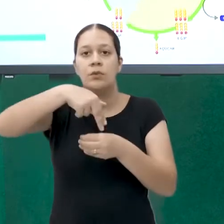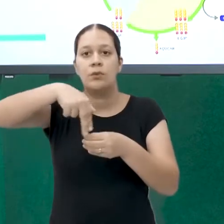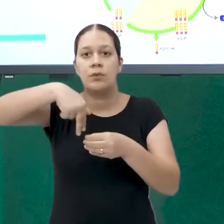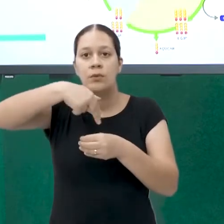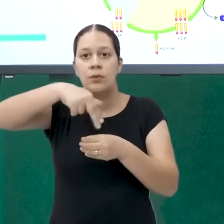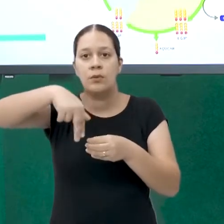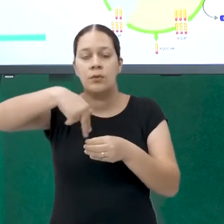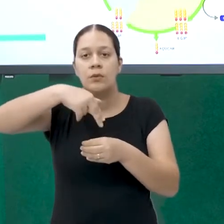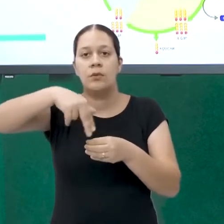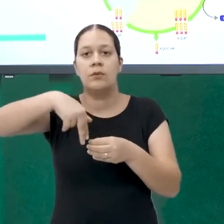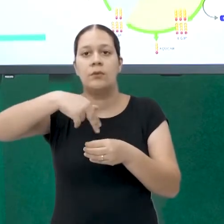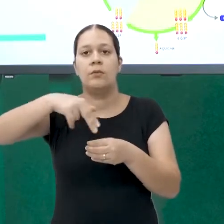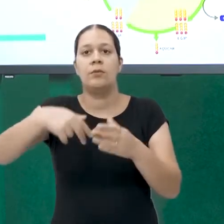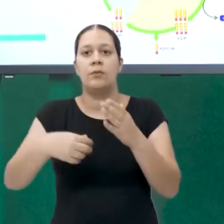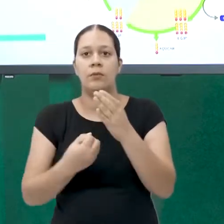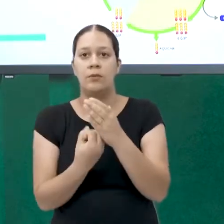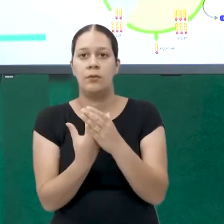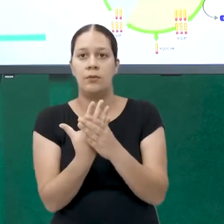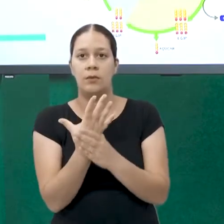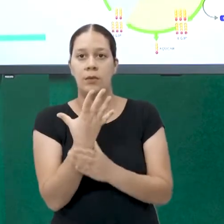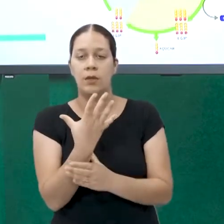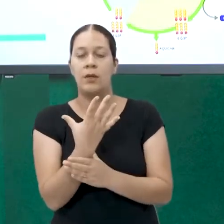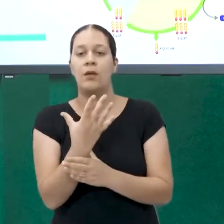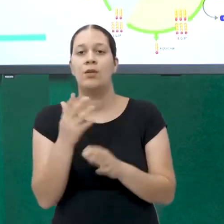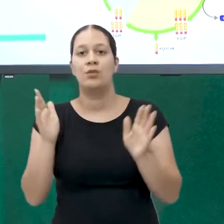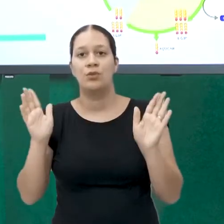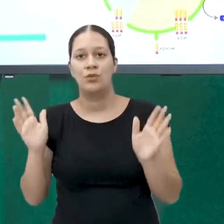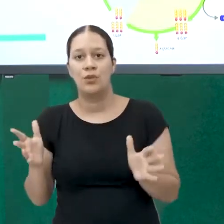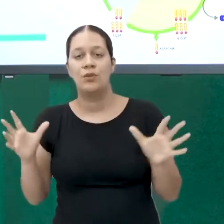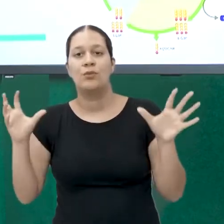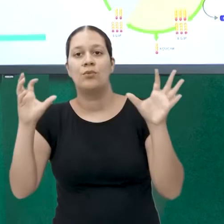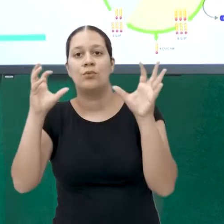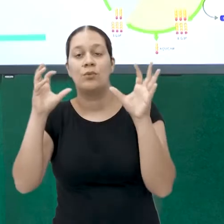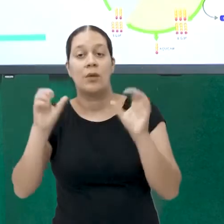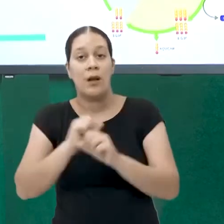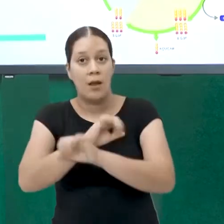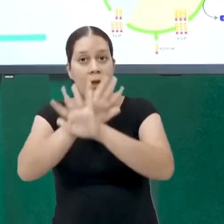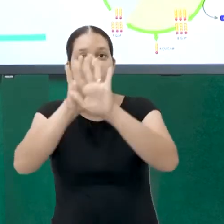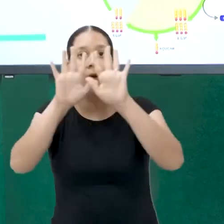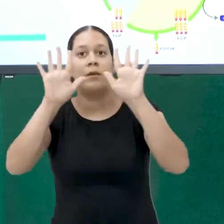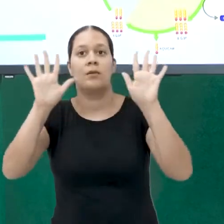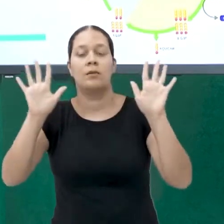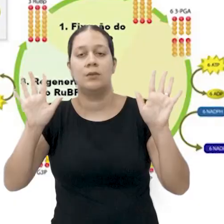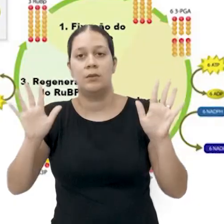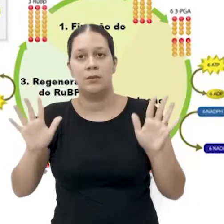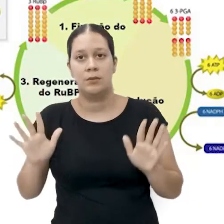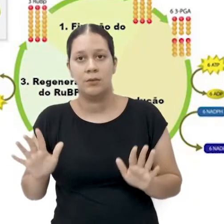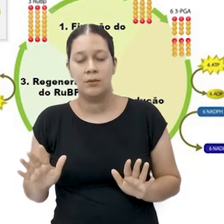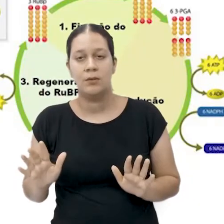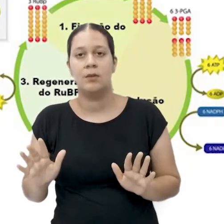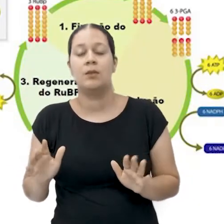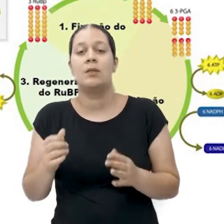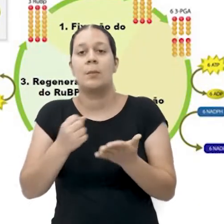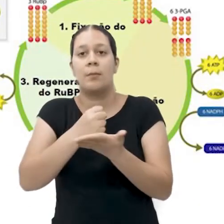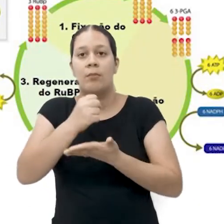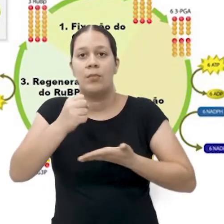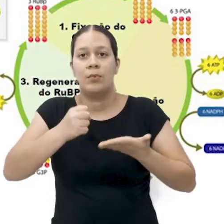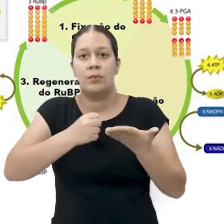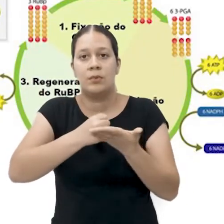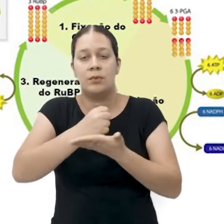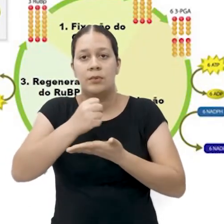material nutritivo para aquela planta. Enquanto na fase clara, você tem o quê? A